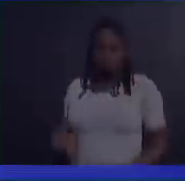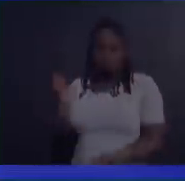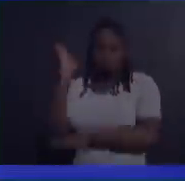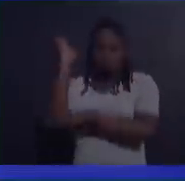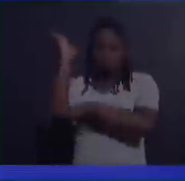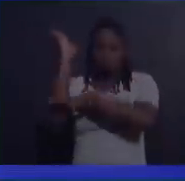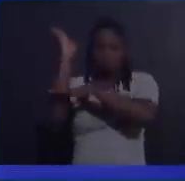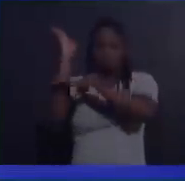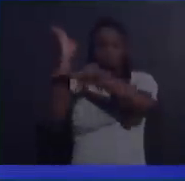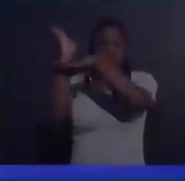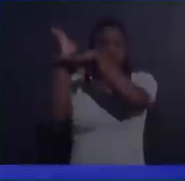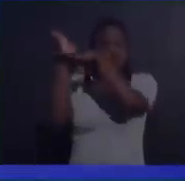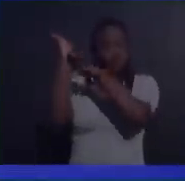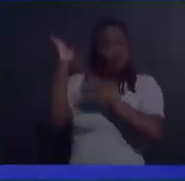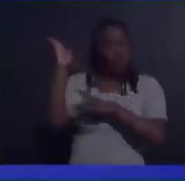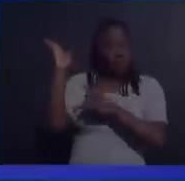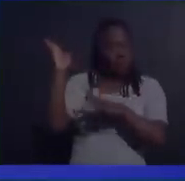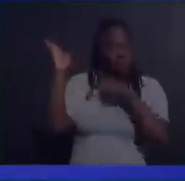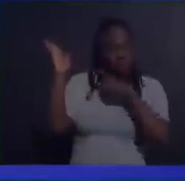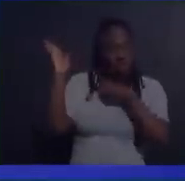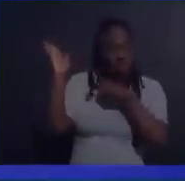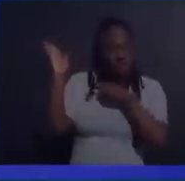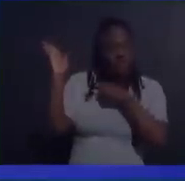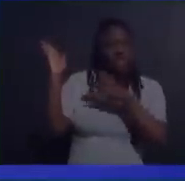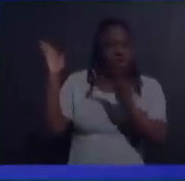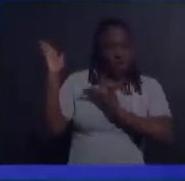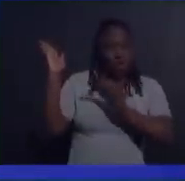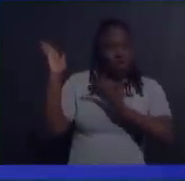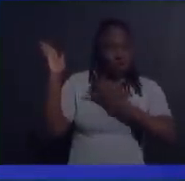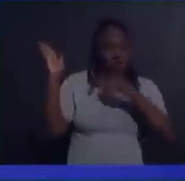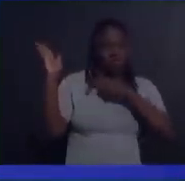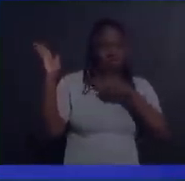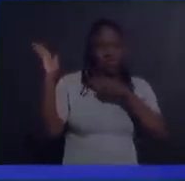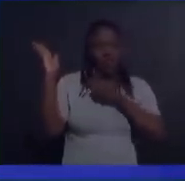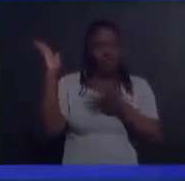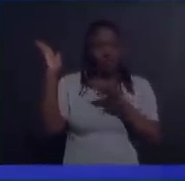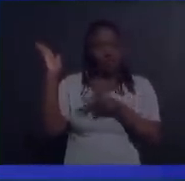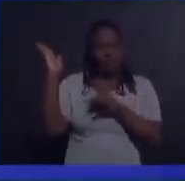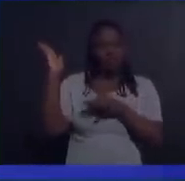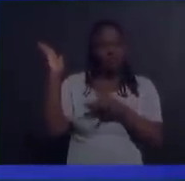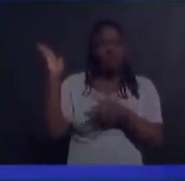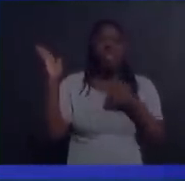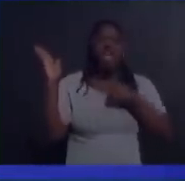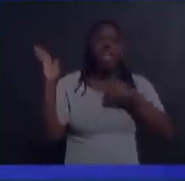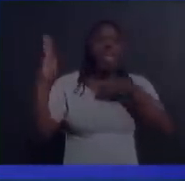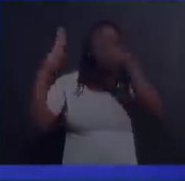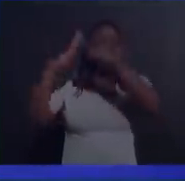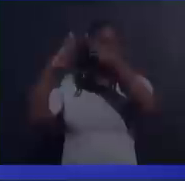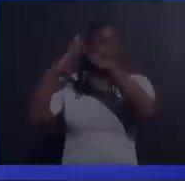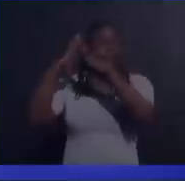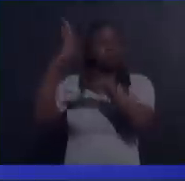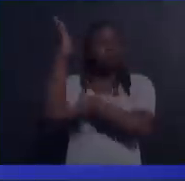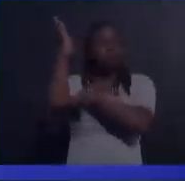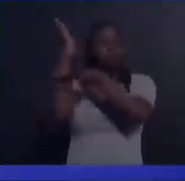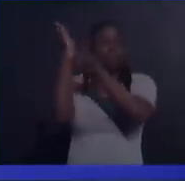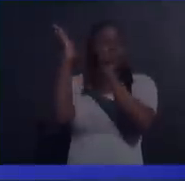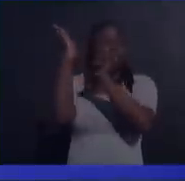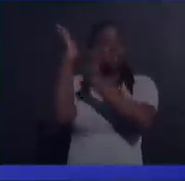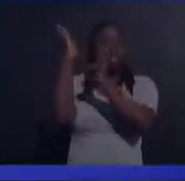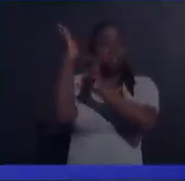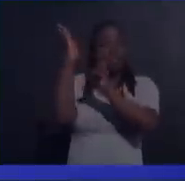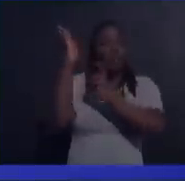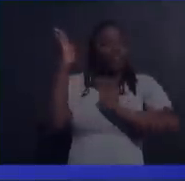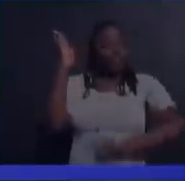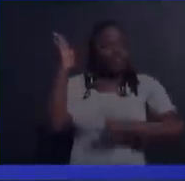elevador? Eu tenho um amigo que tem medo de elevador. Eu morava num apartamento no 5º andar. E ele